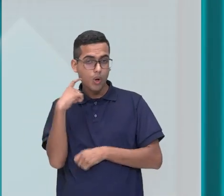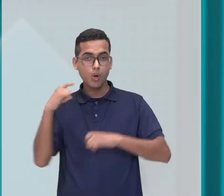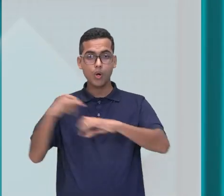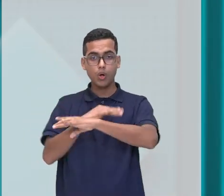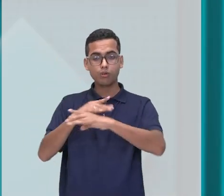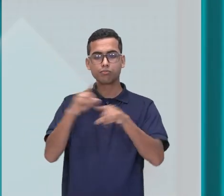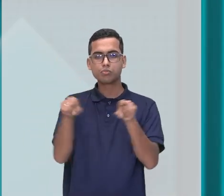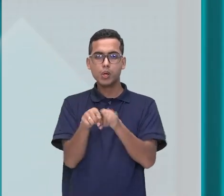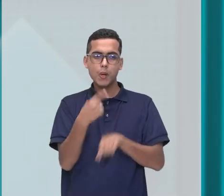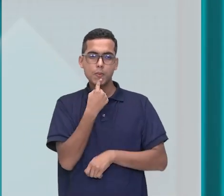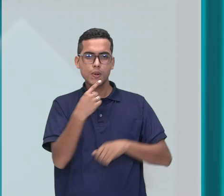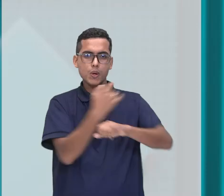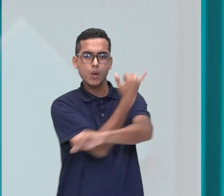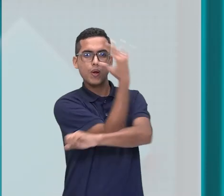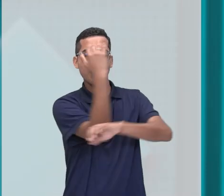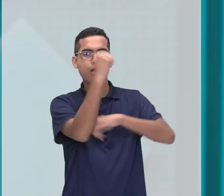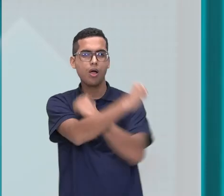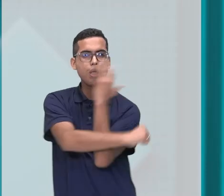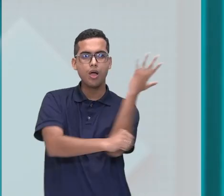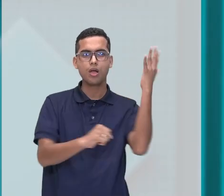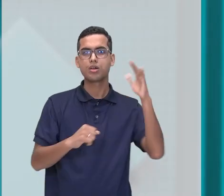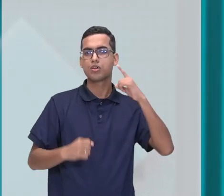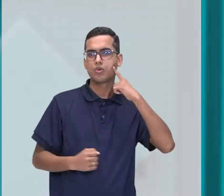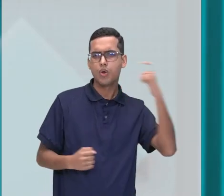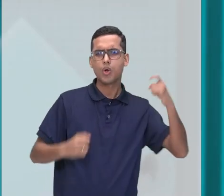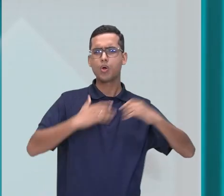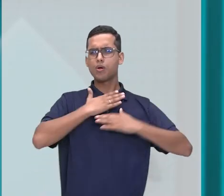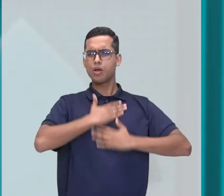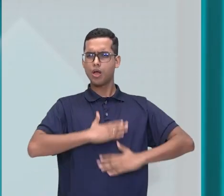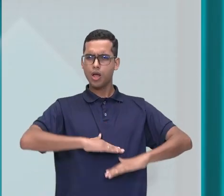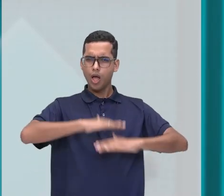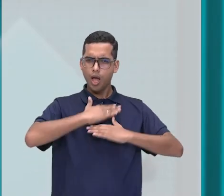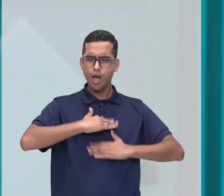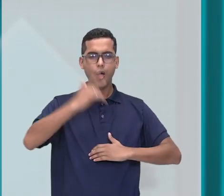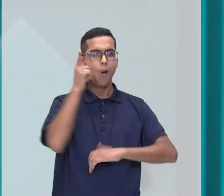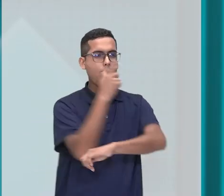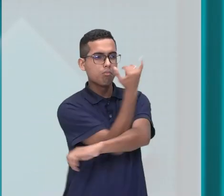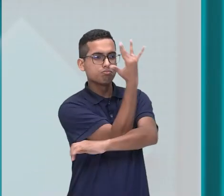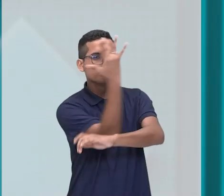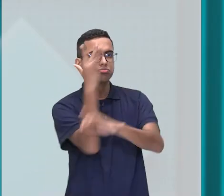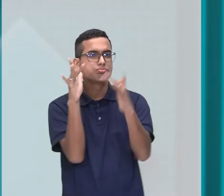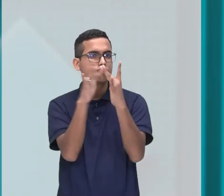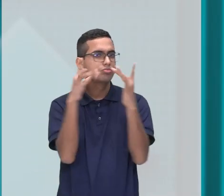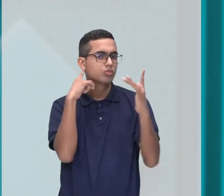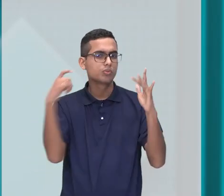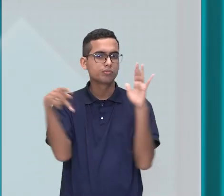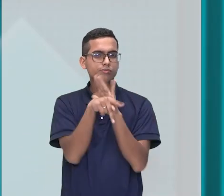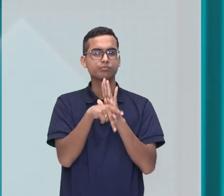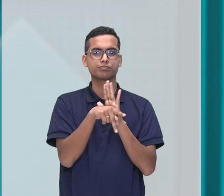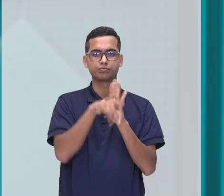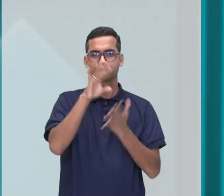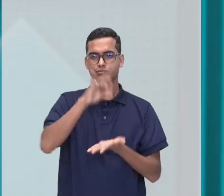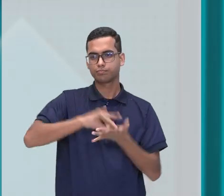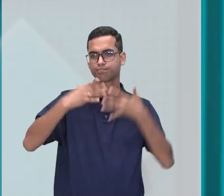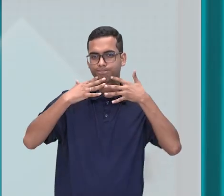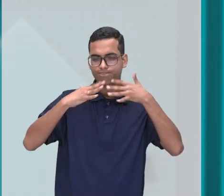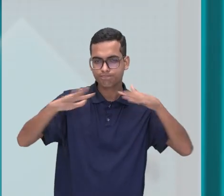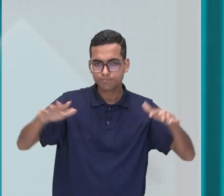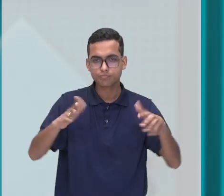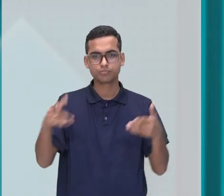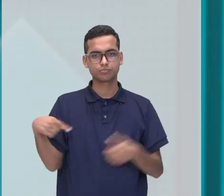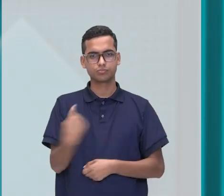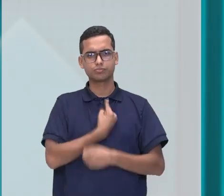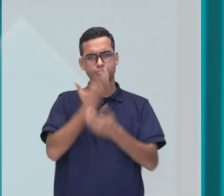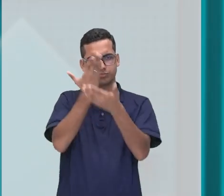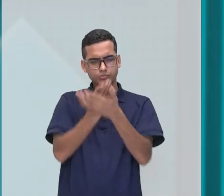à natureza já é uns sons mais tranquilos da natureza, não é isso? Então, nós vimos